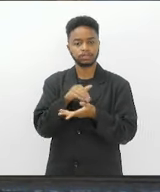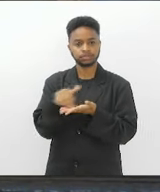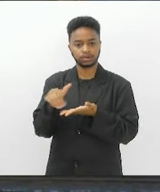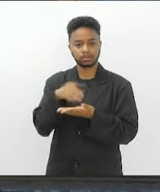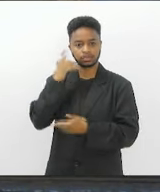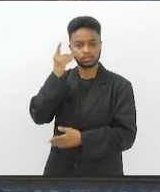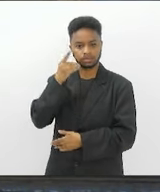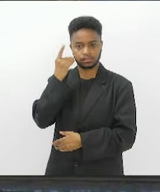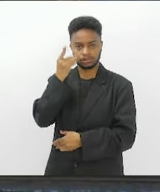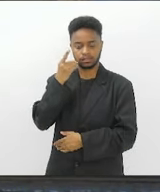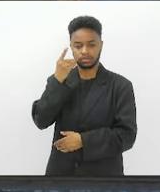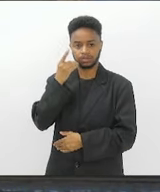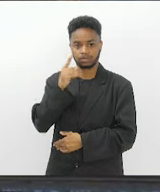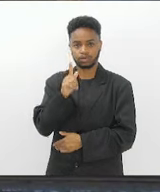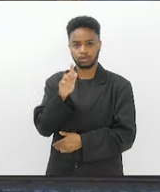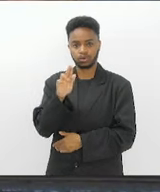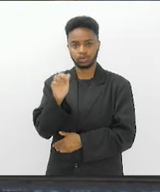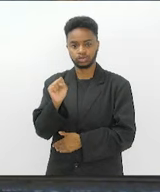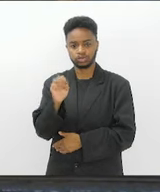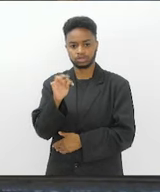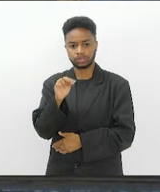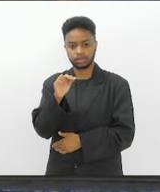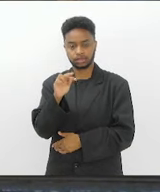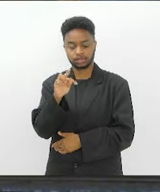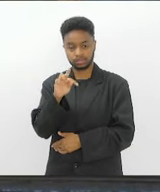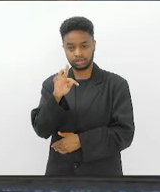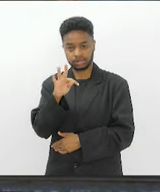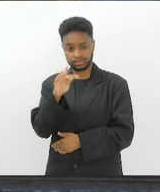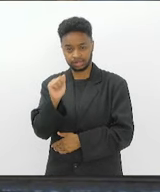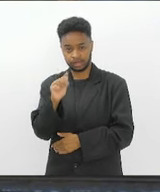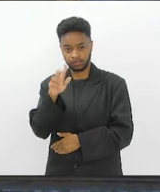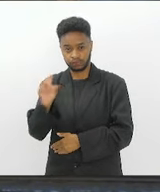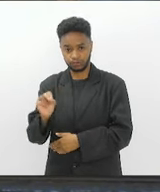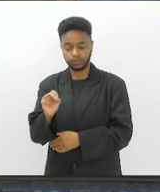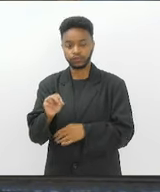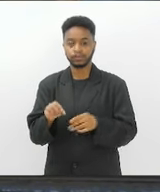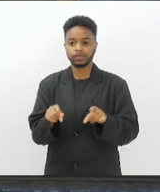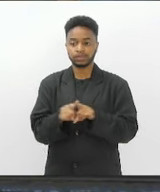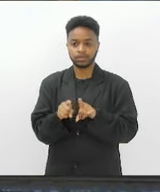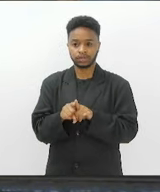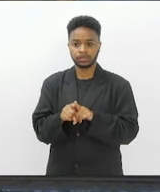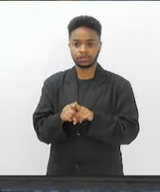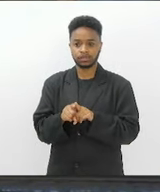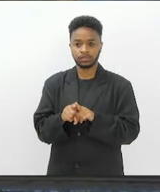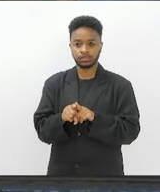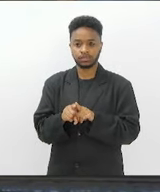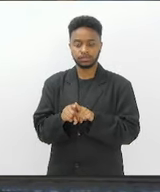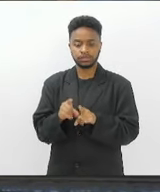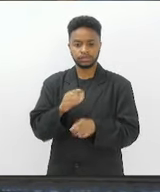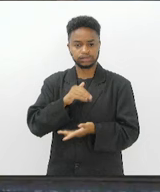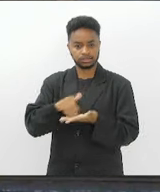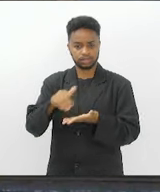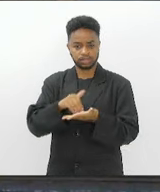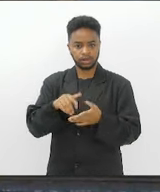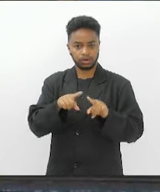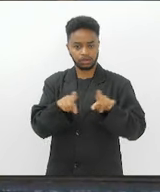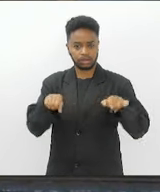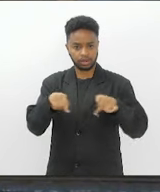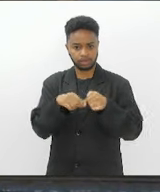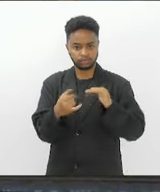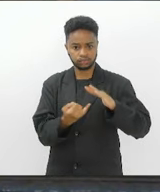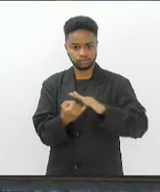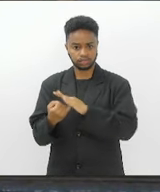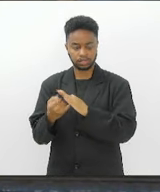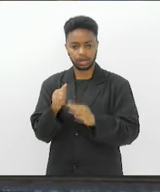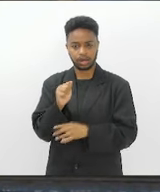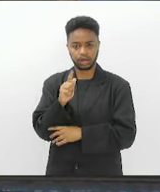deputado Gustavo Tutuca, delegado Edu Guimarães, secretário do Gabinete de Segurança Institucional, Agnaldo Balon, presidente